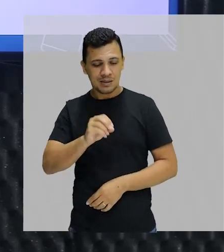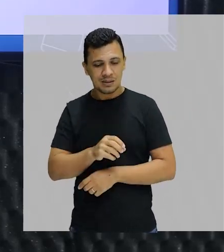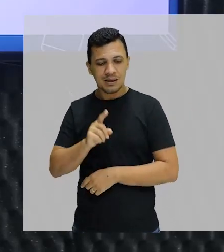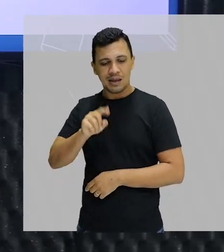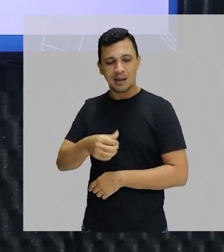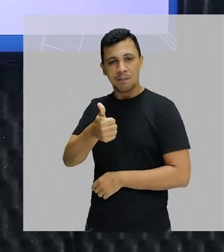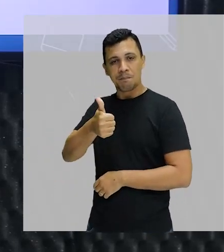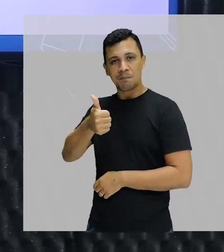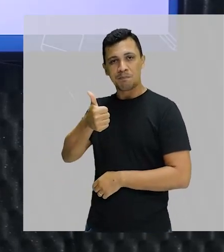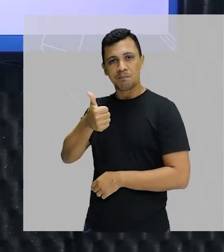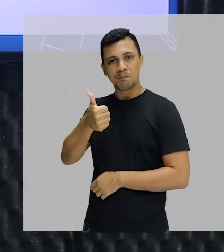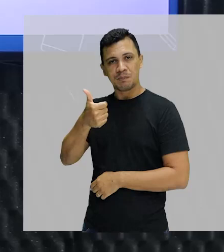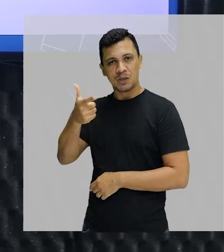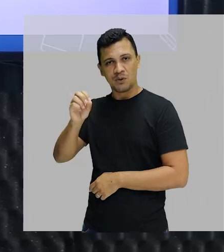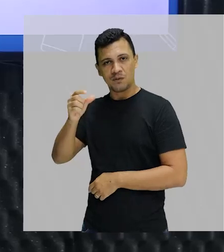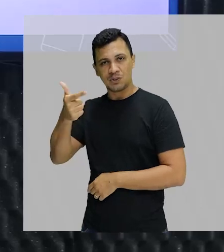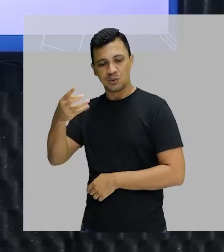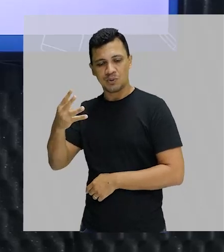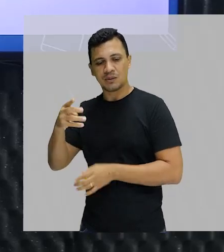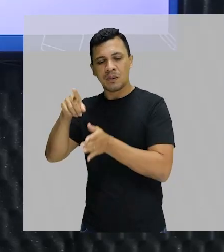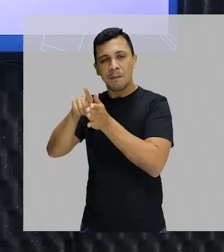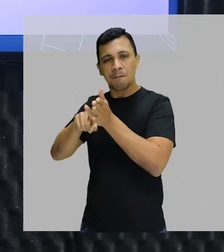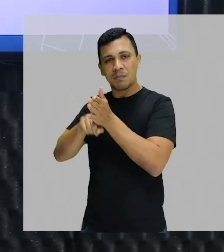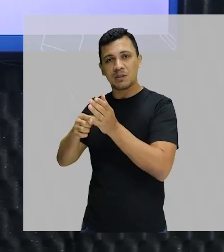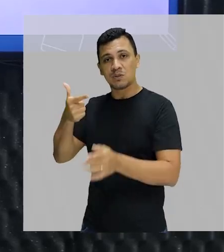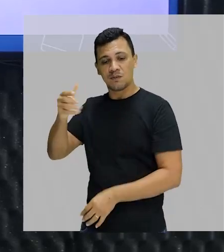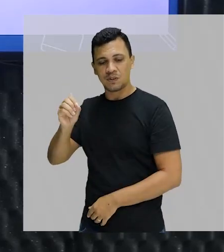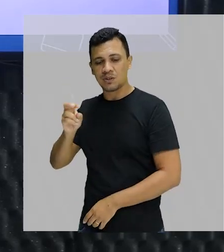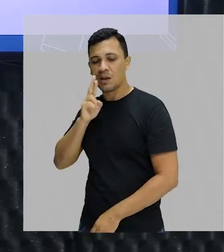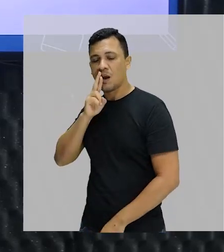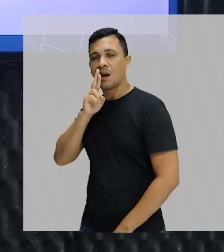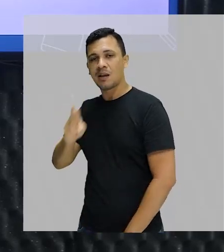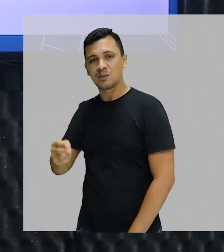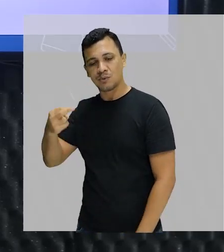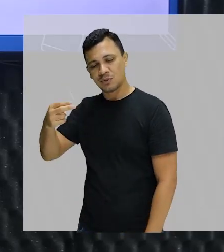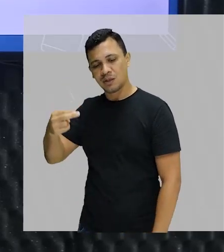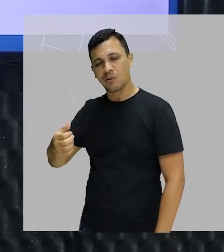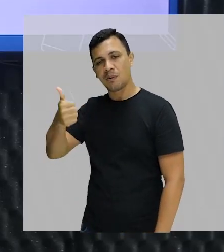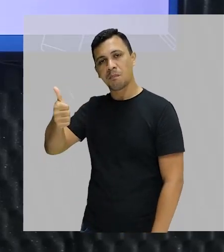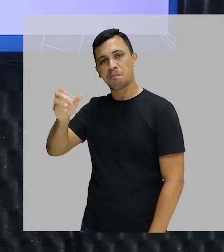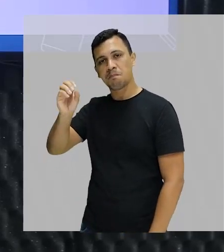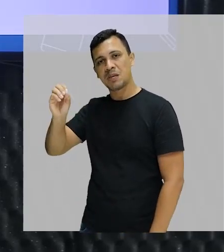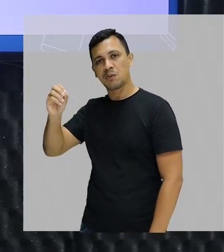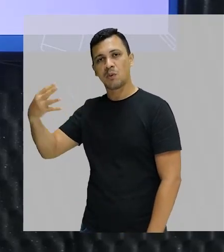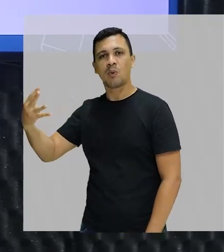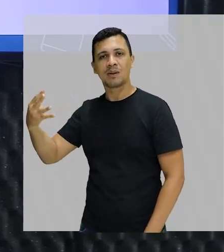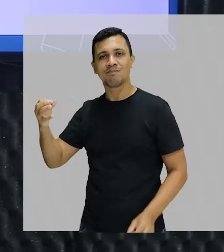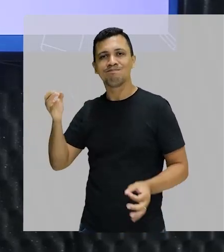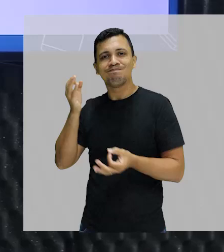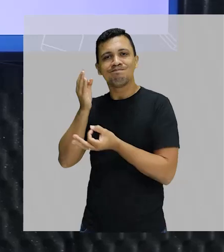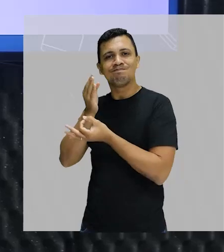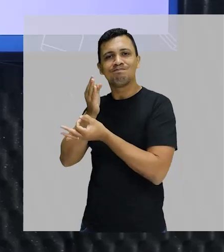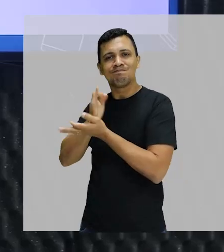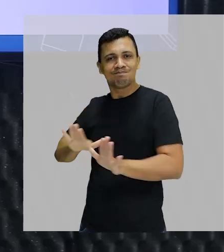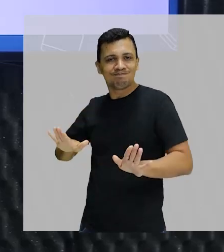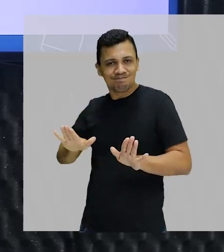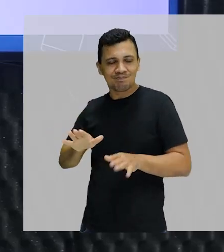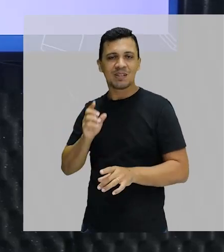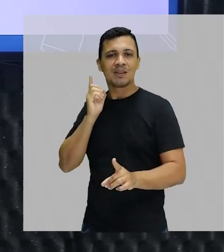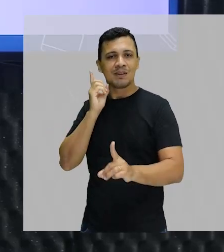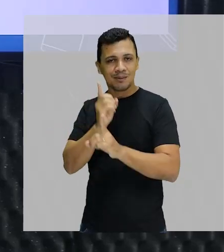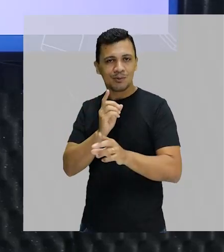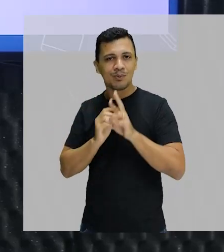1024 menos o 20, e aqui, como resposta, o 1004. Pronto. Resposta identificada, tá